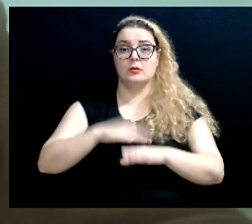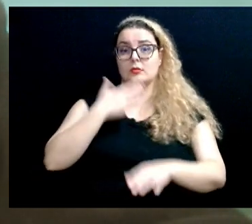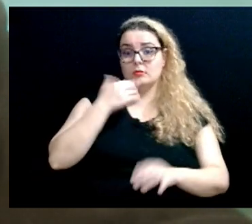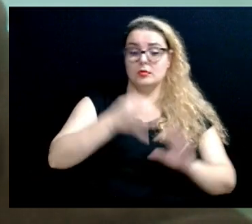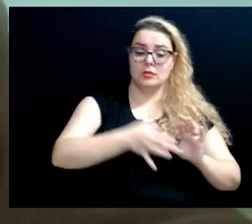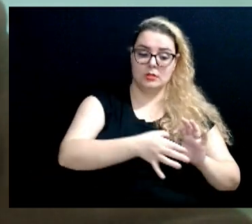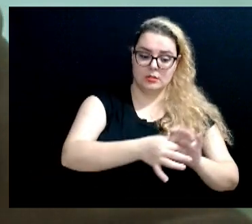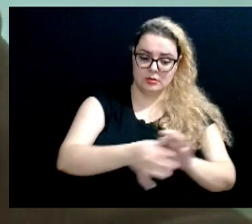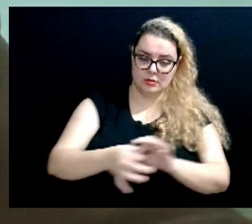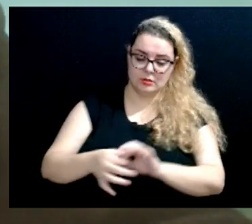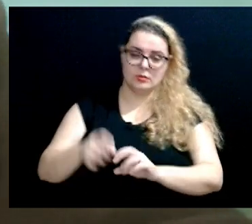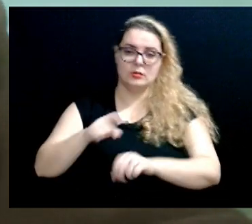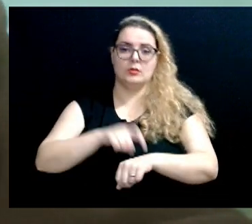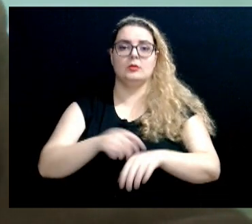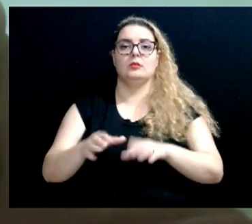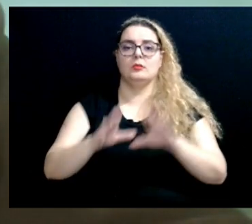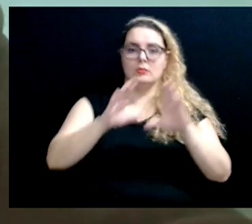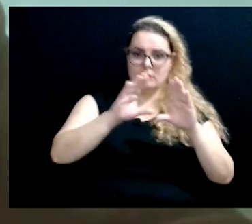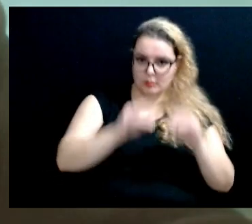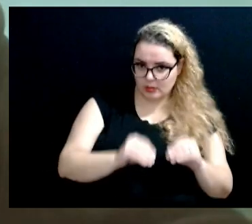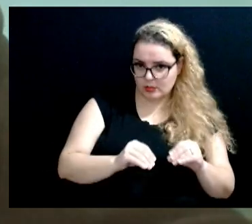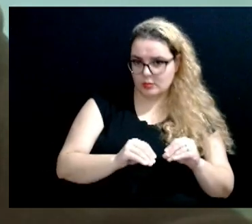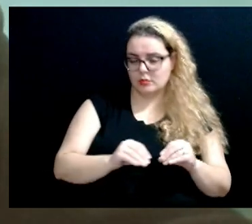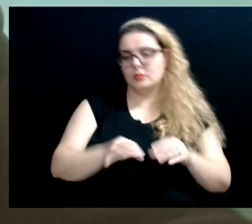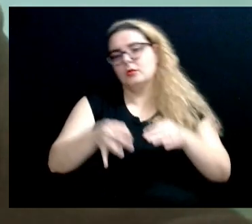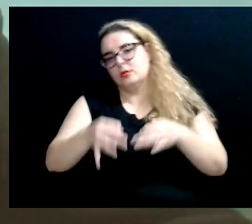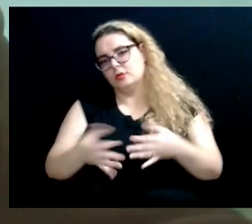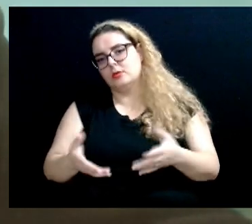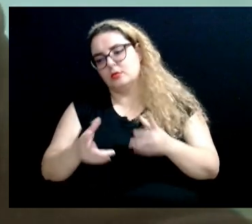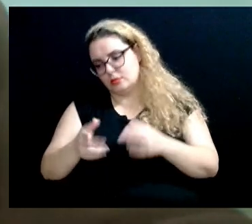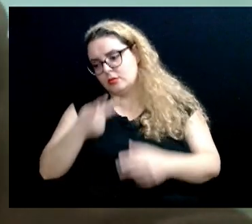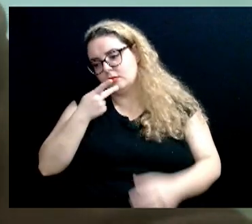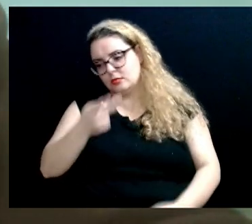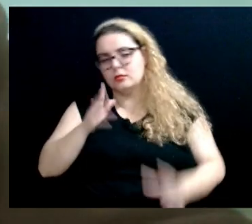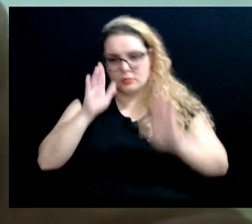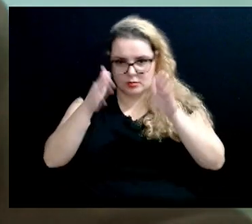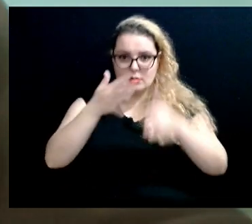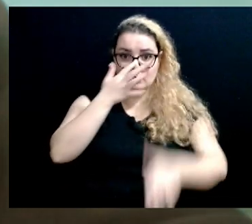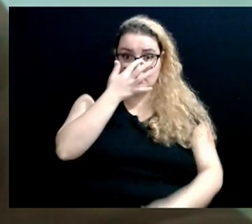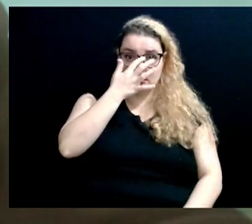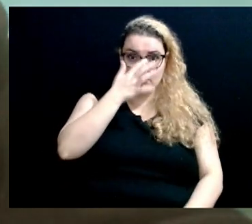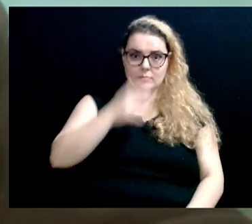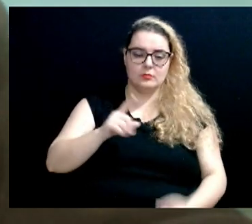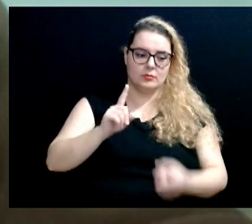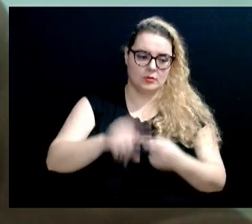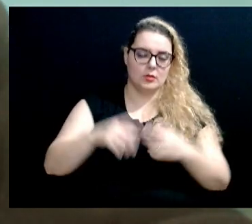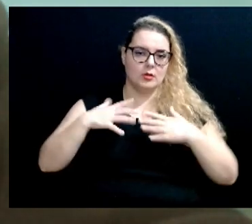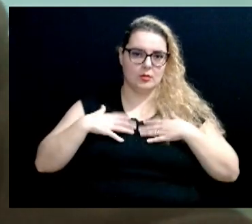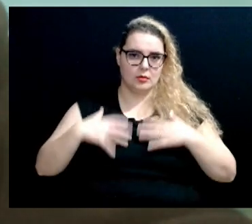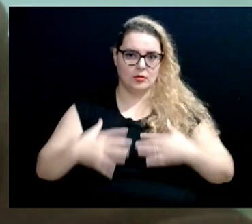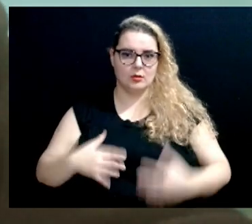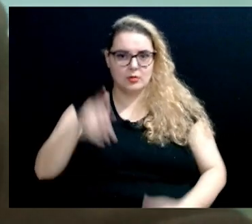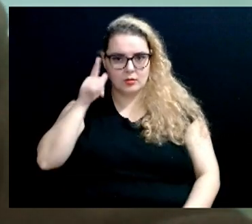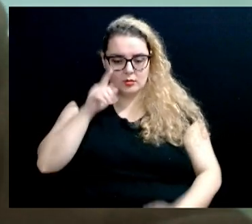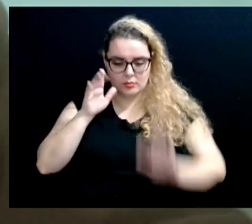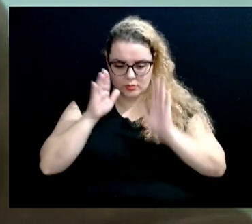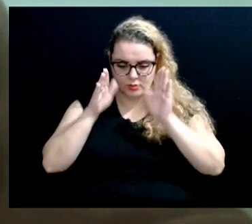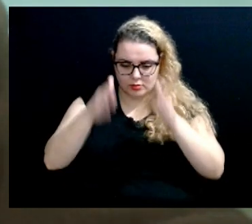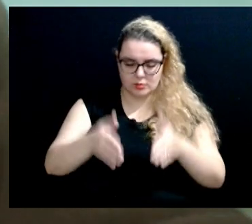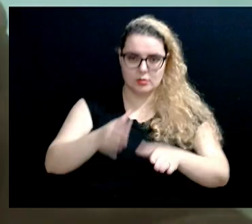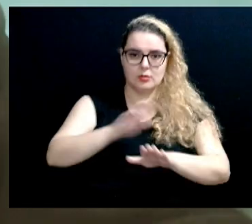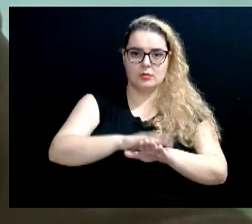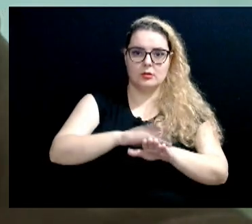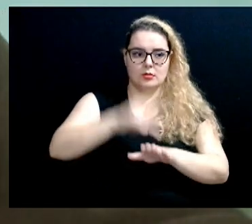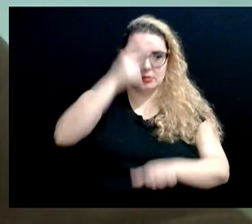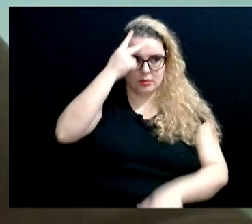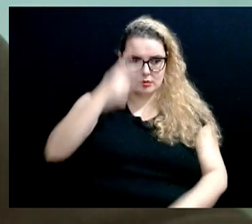momento noturno, justamente por aquilo que vocês já focaram, que é o organismo consegue se concentrar nas funções próprias dele mesmo.